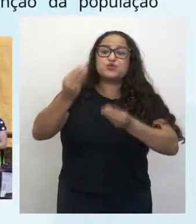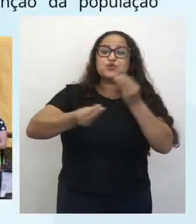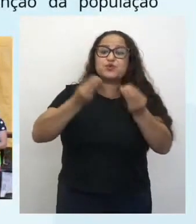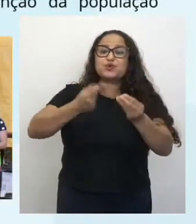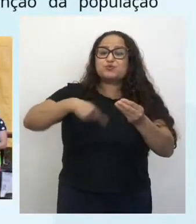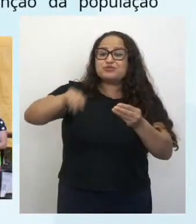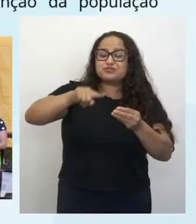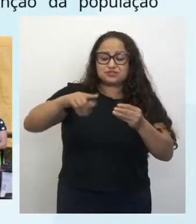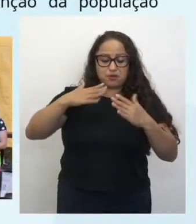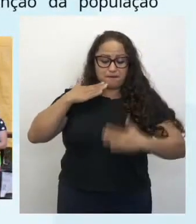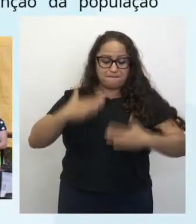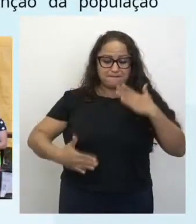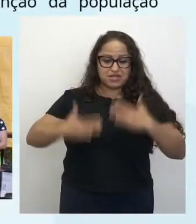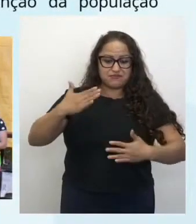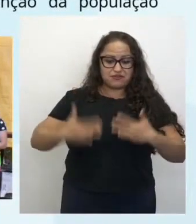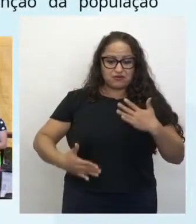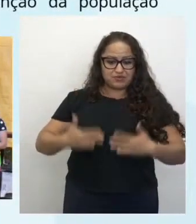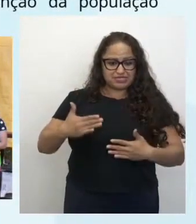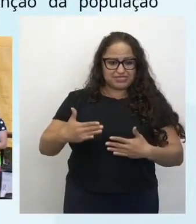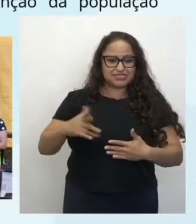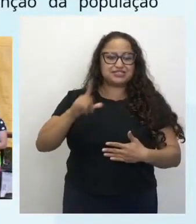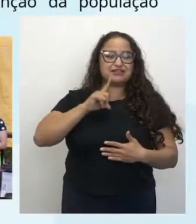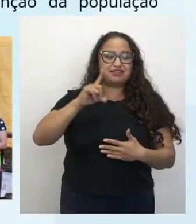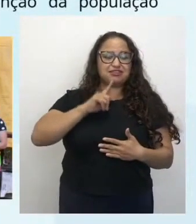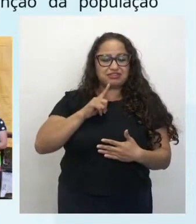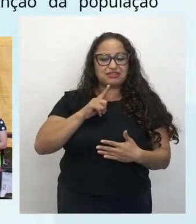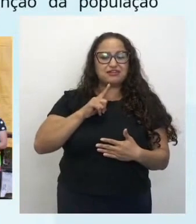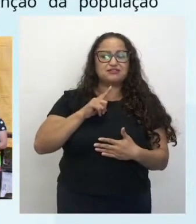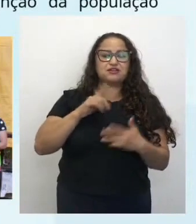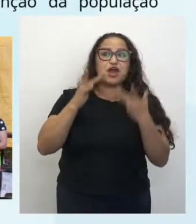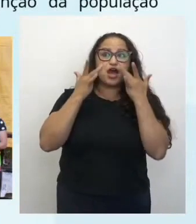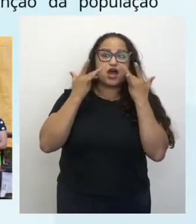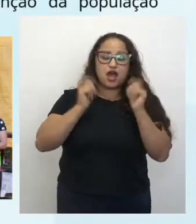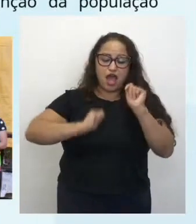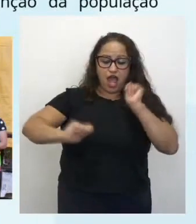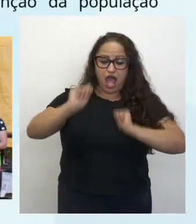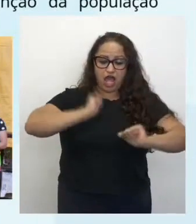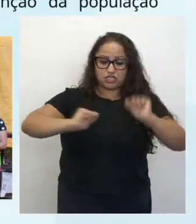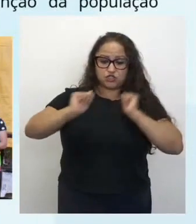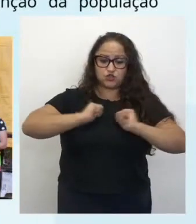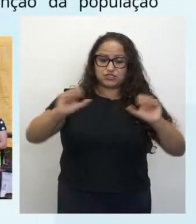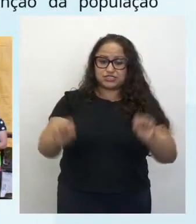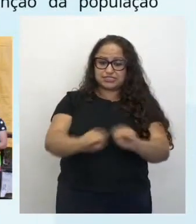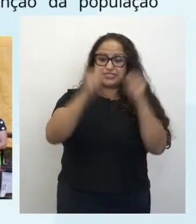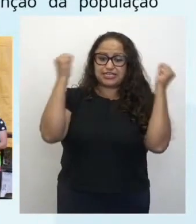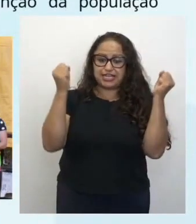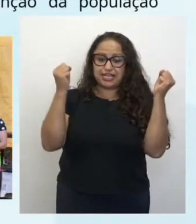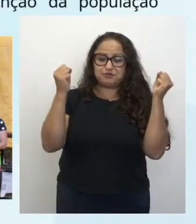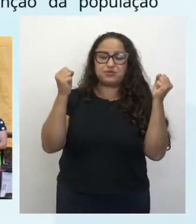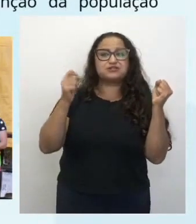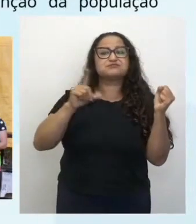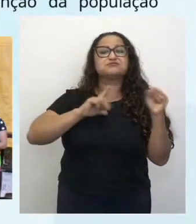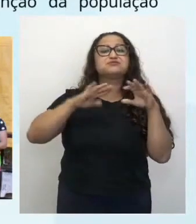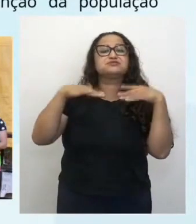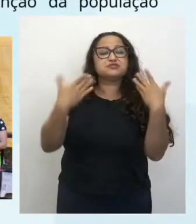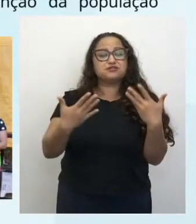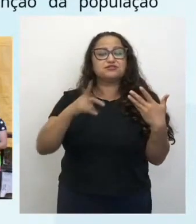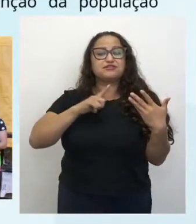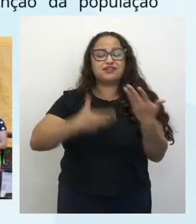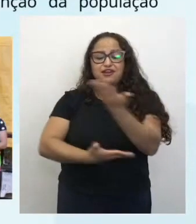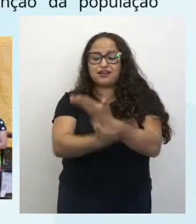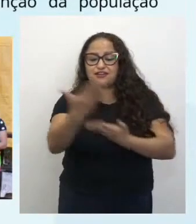questão da performance teatral? Então, gente, os atores, eles acabam quebrando a questão da quarta parede e você tem a